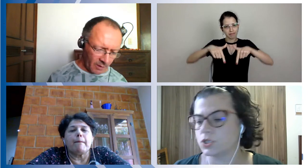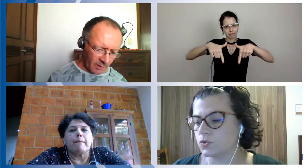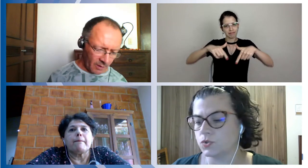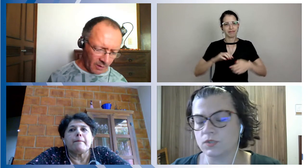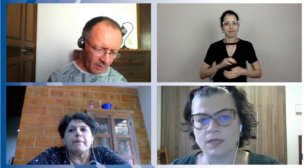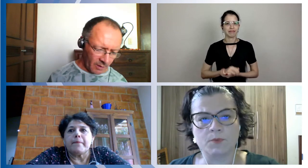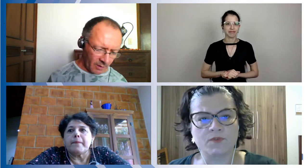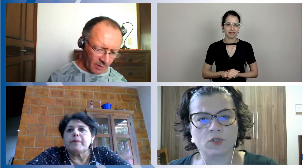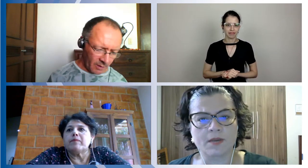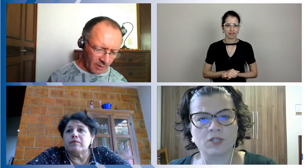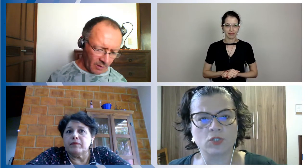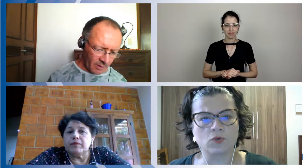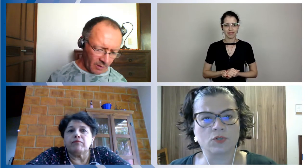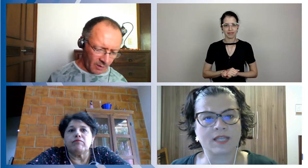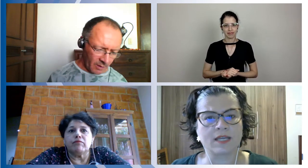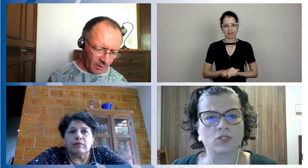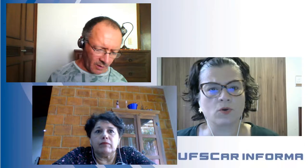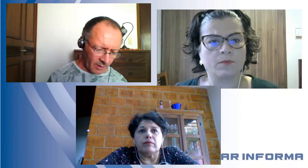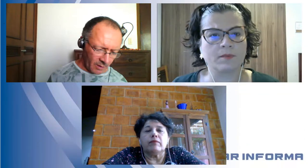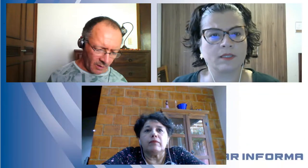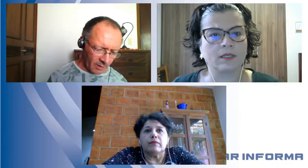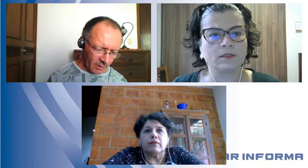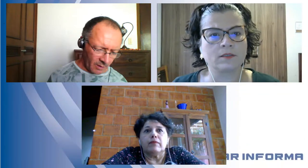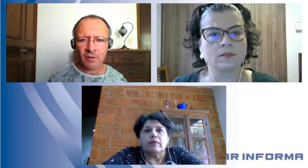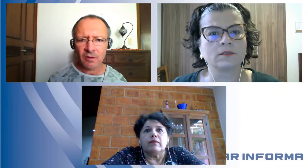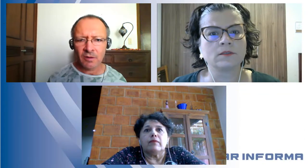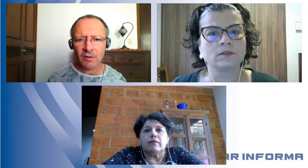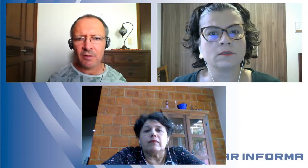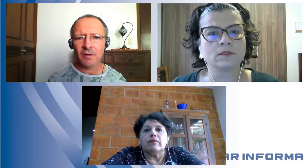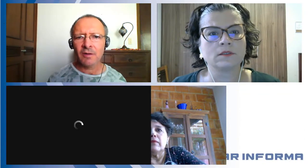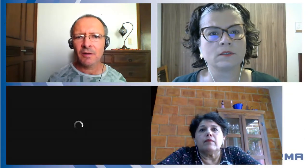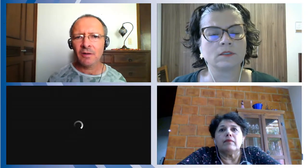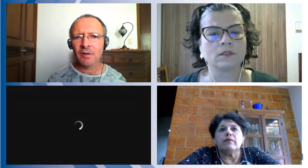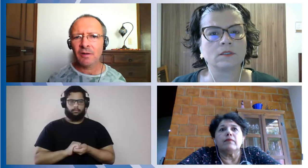Obrigada, Jesus, não o que o senhor não queria te complementar.